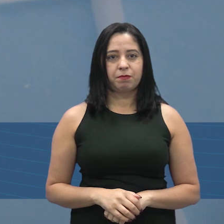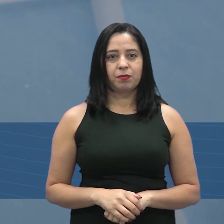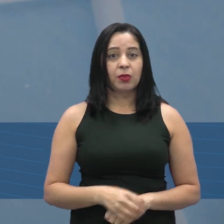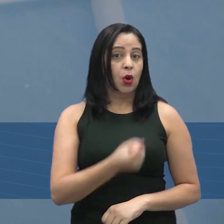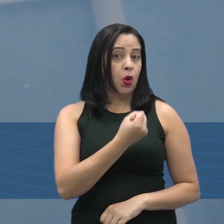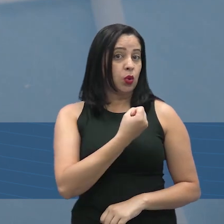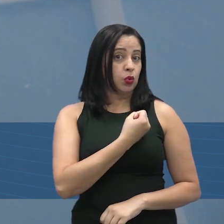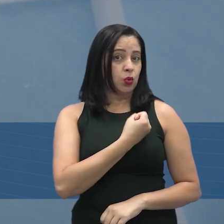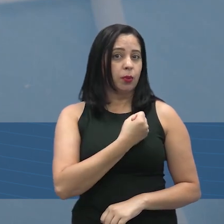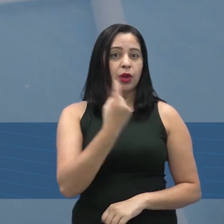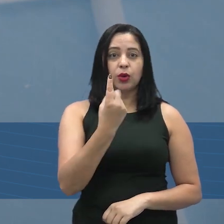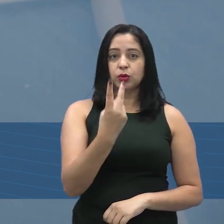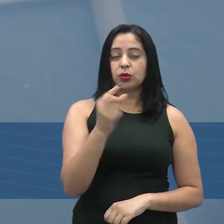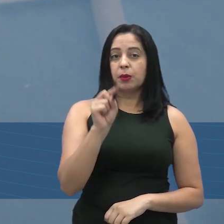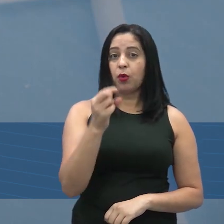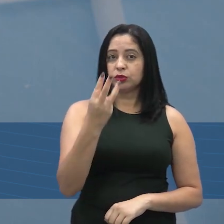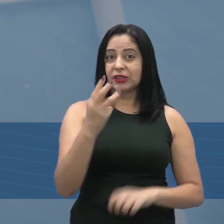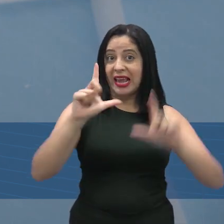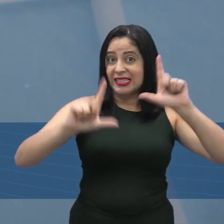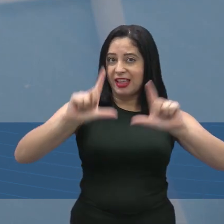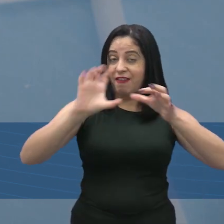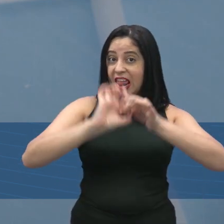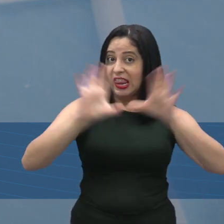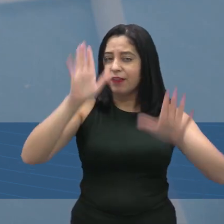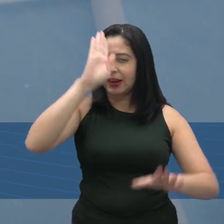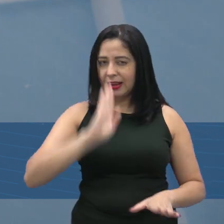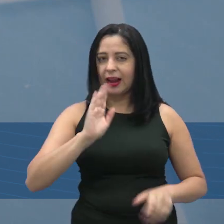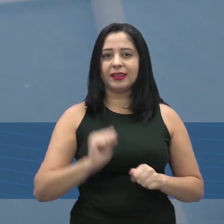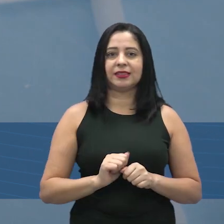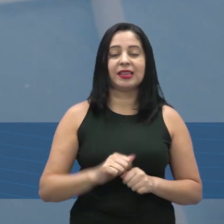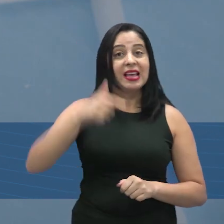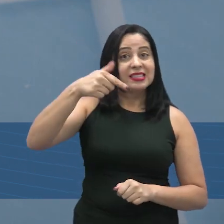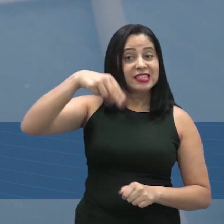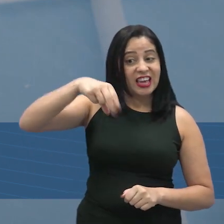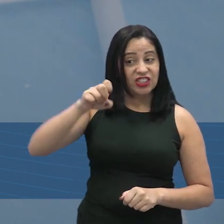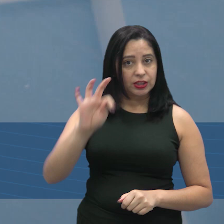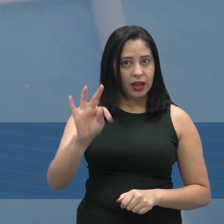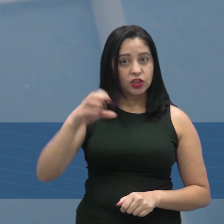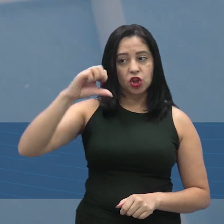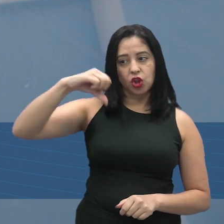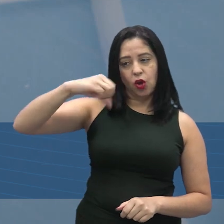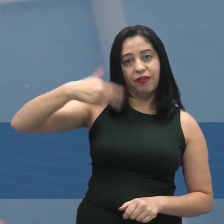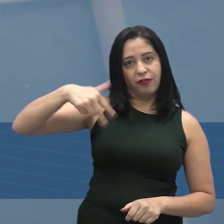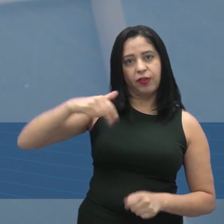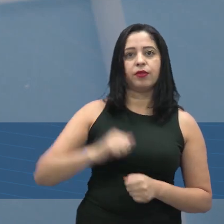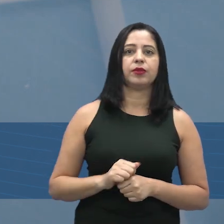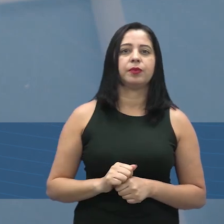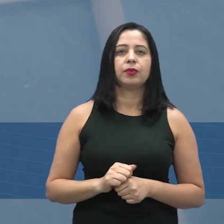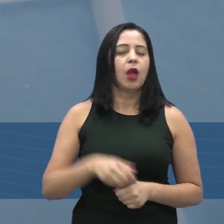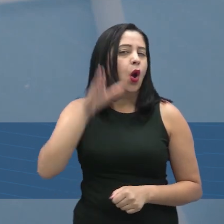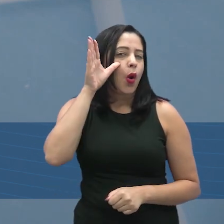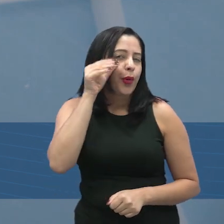youtube.com/tvcâmara-sjc, além dos nossos canais, o 12.3, que é nosso canal aberto, 7 da NET e 9 da Vivo. Se quiser